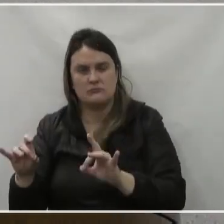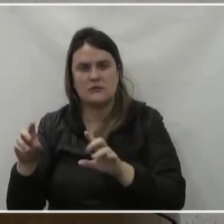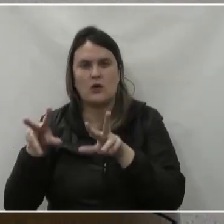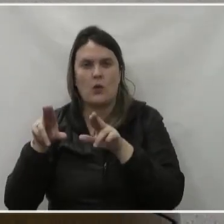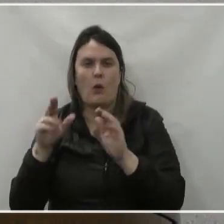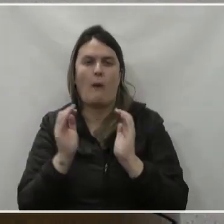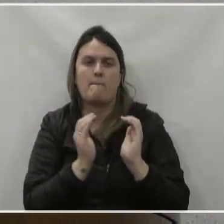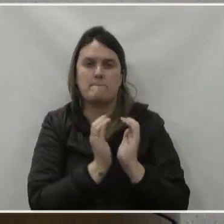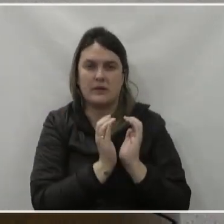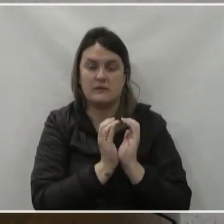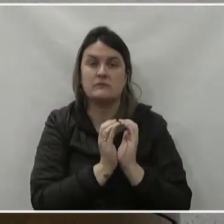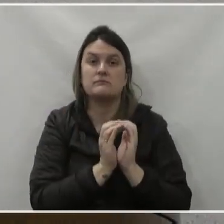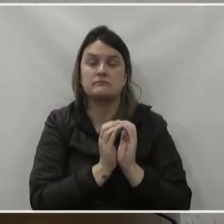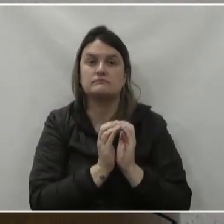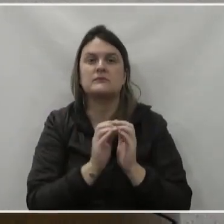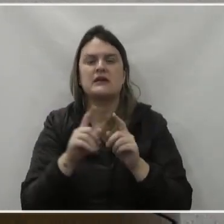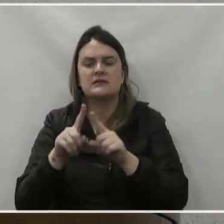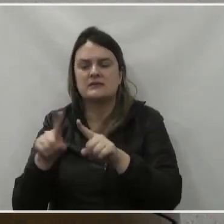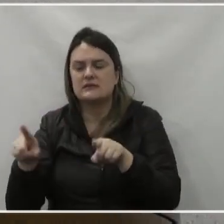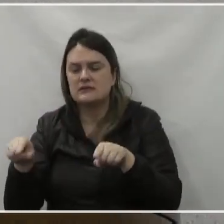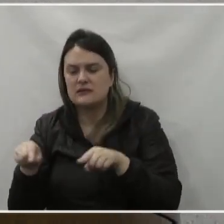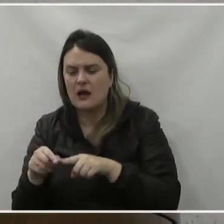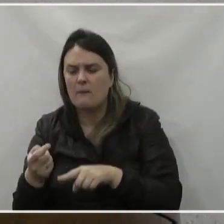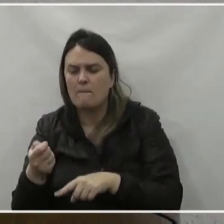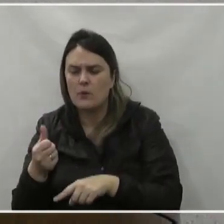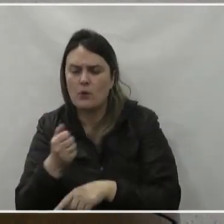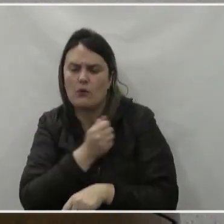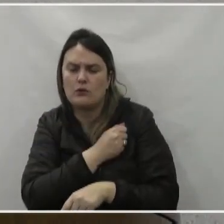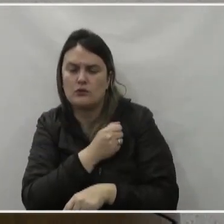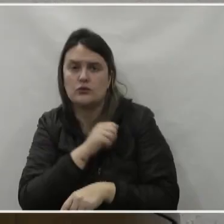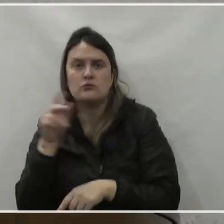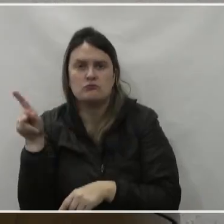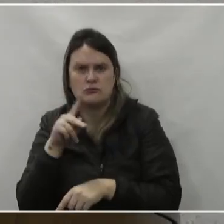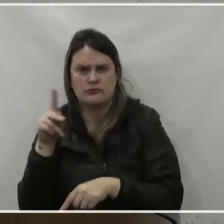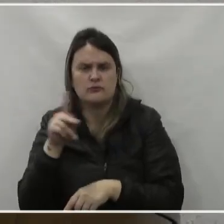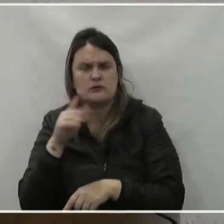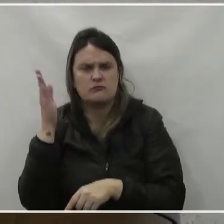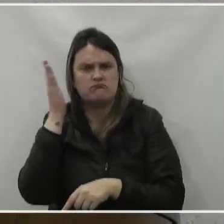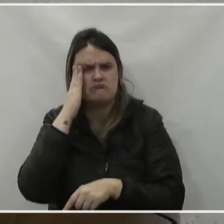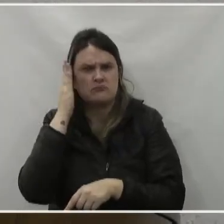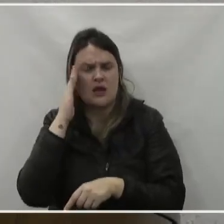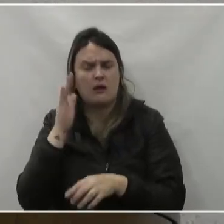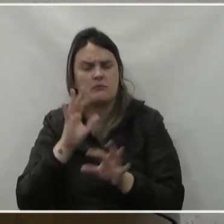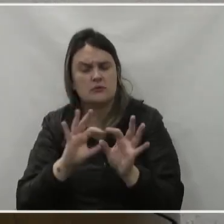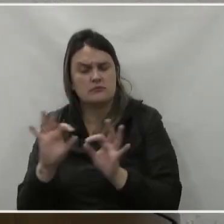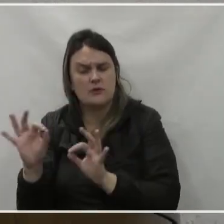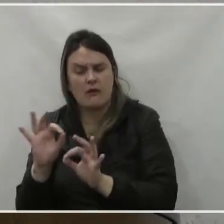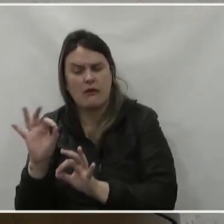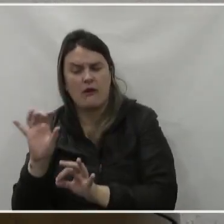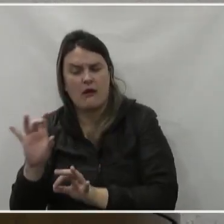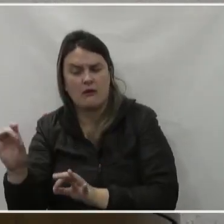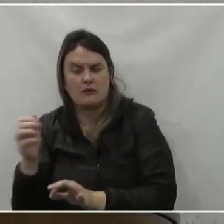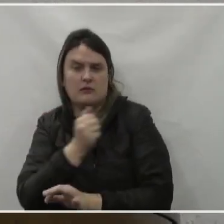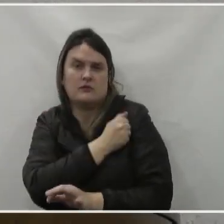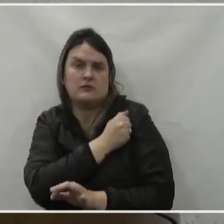APAE, com turmas pequenas e professores capacitados para acompanhar cada aluno no seu